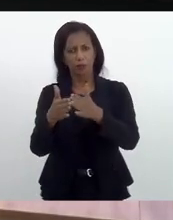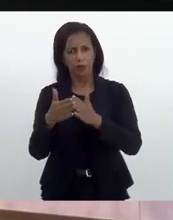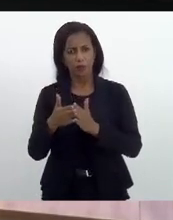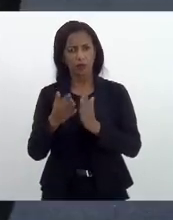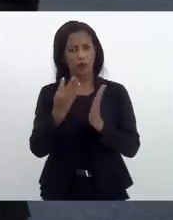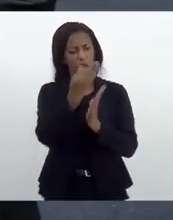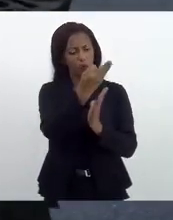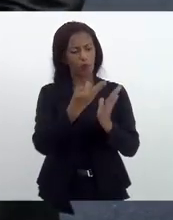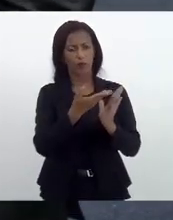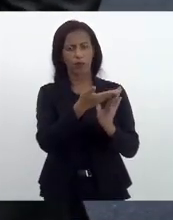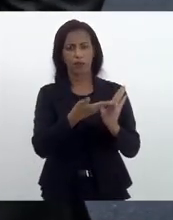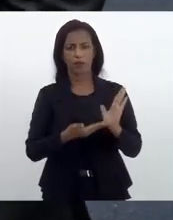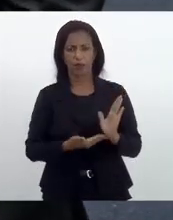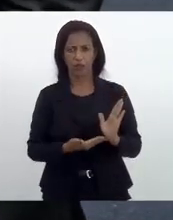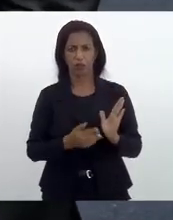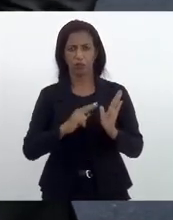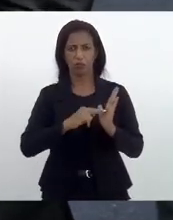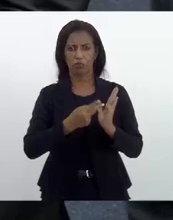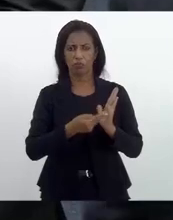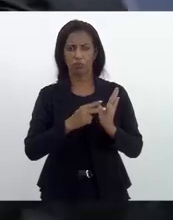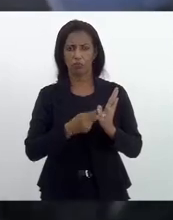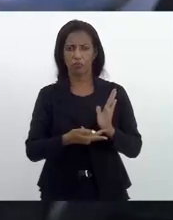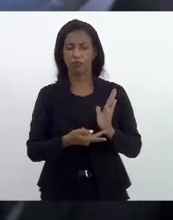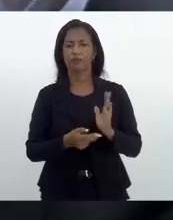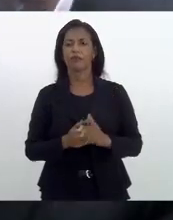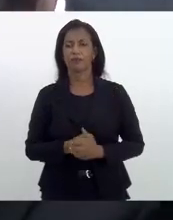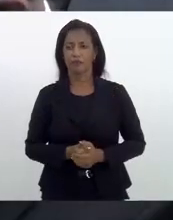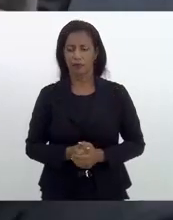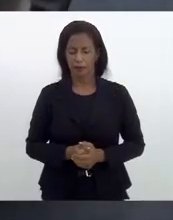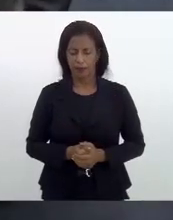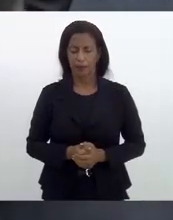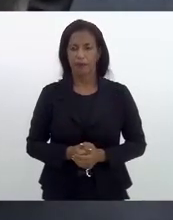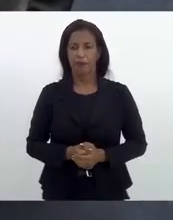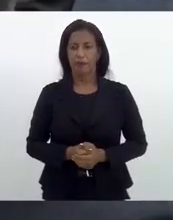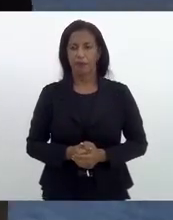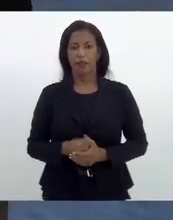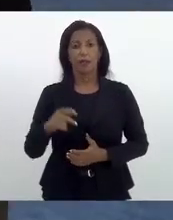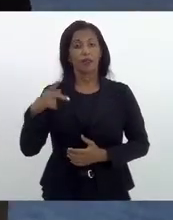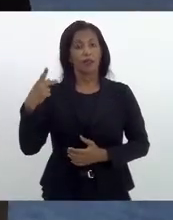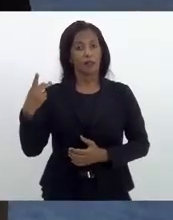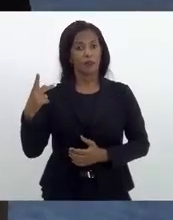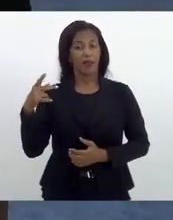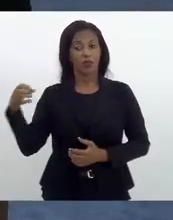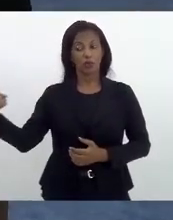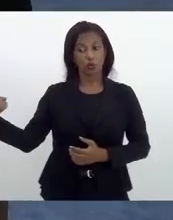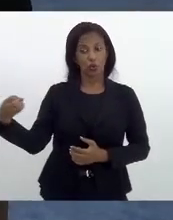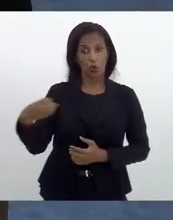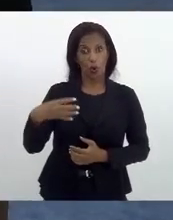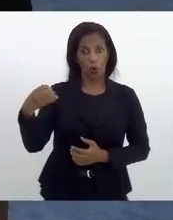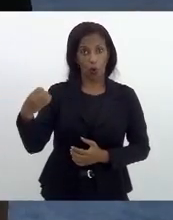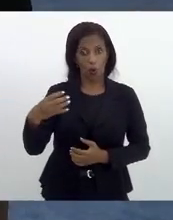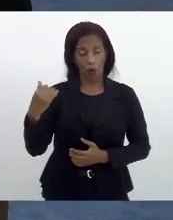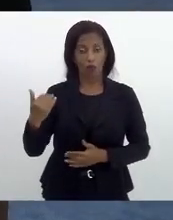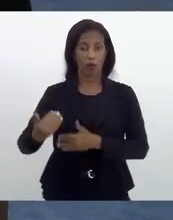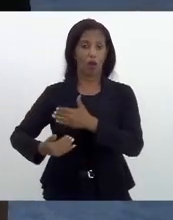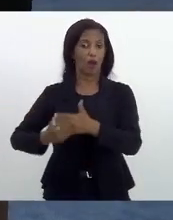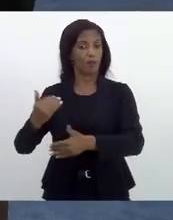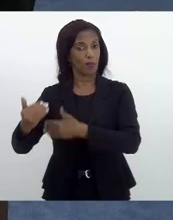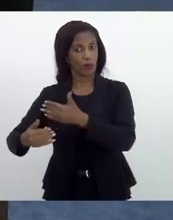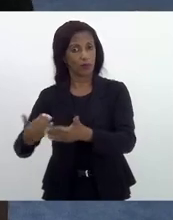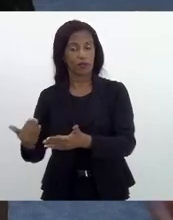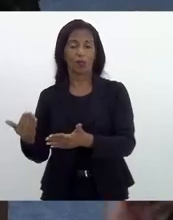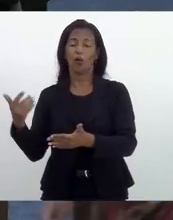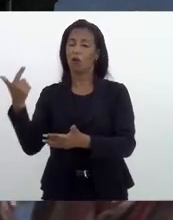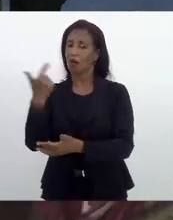prova no texto. Então, a realização da prova, neste caso específico, e para os novos concursados, a progressão não